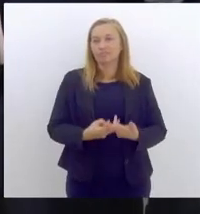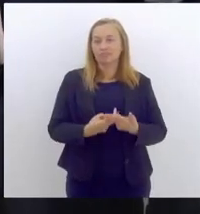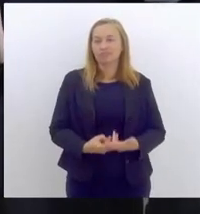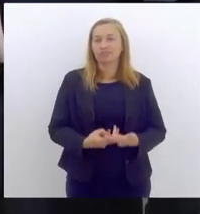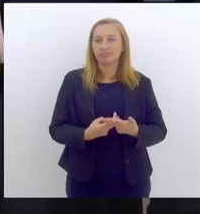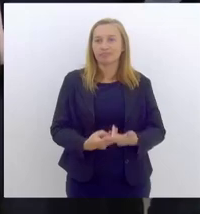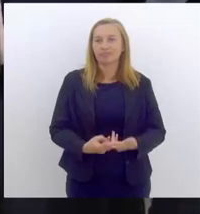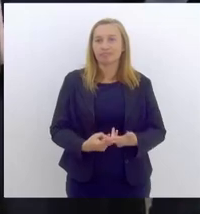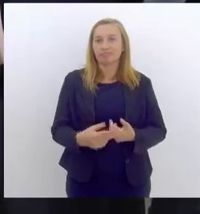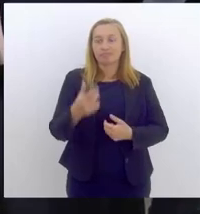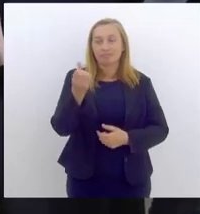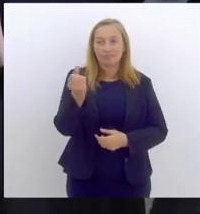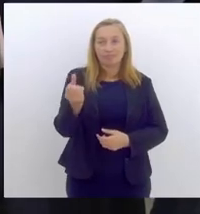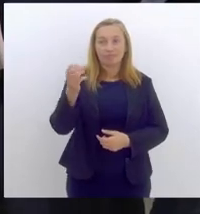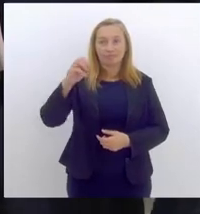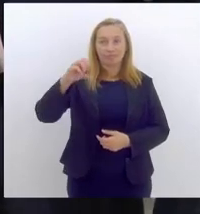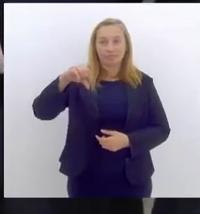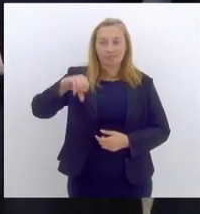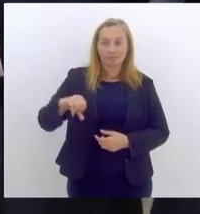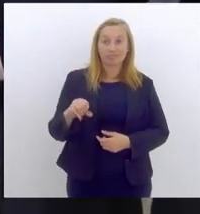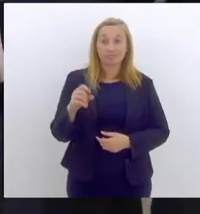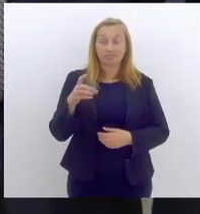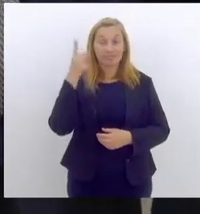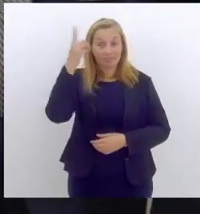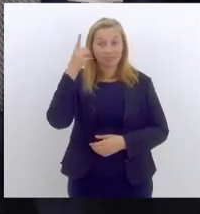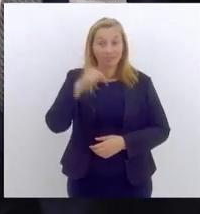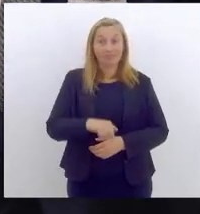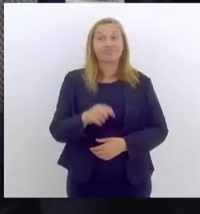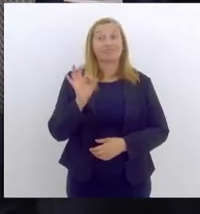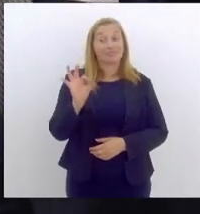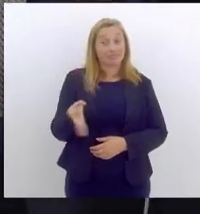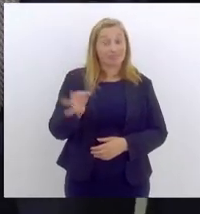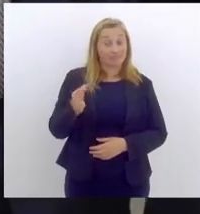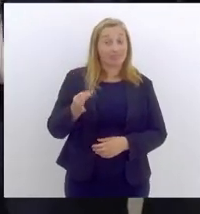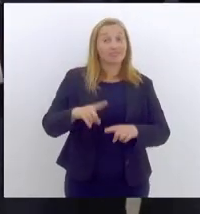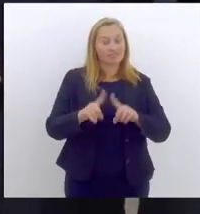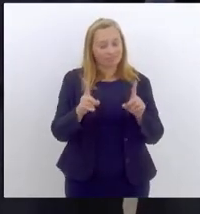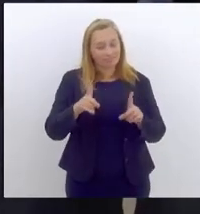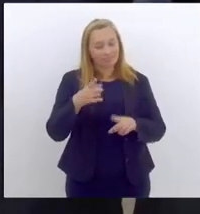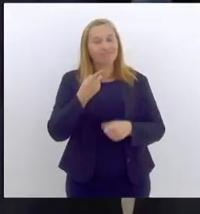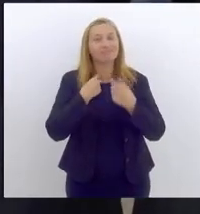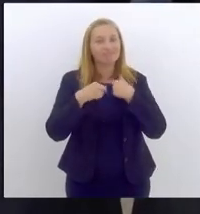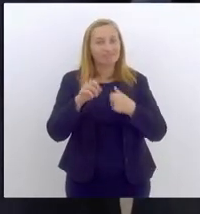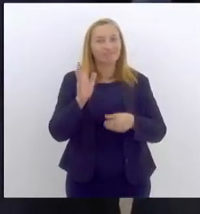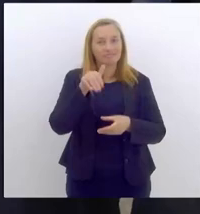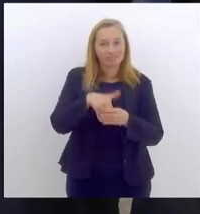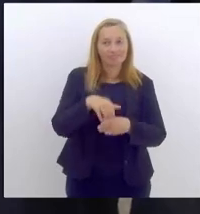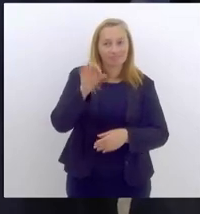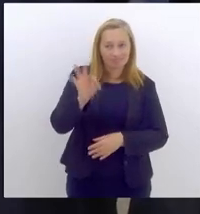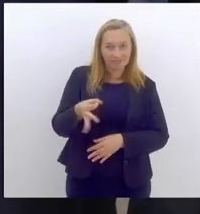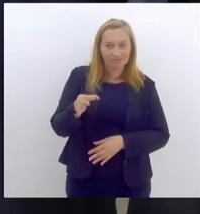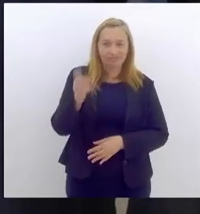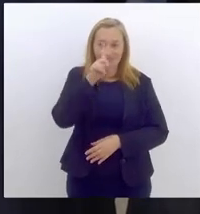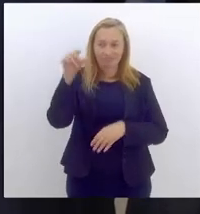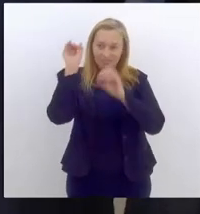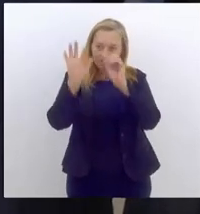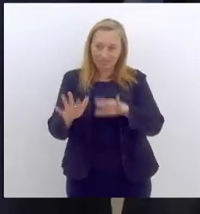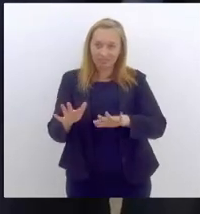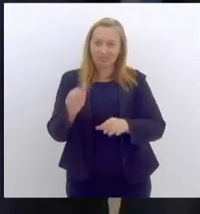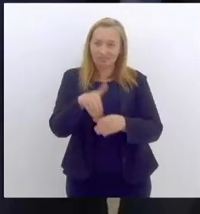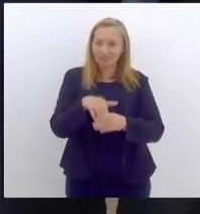os 69 deputados aqui, com ter certeza disso. Mas desejo e voto com convicção. Deus abençoe você. Voto